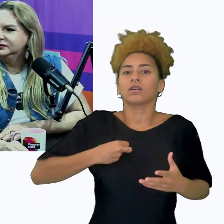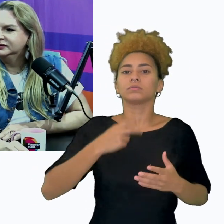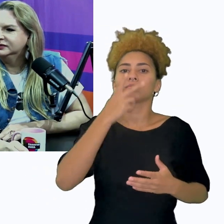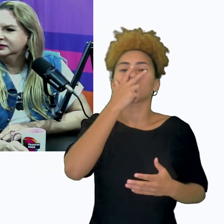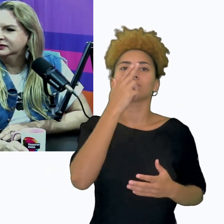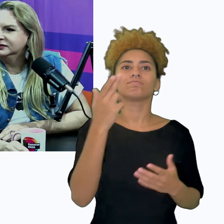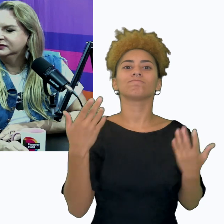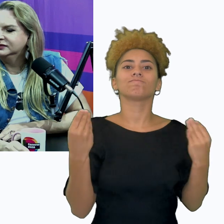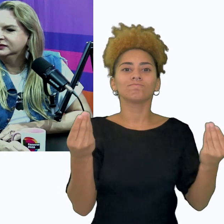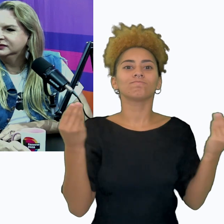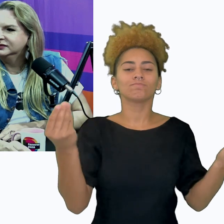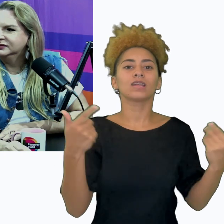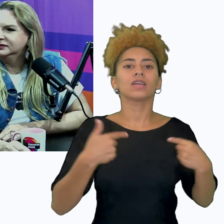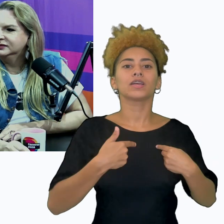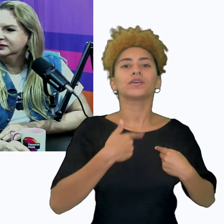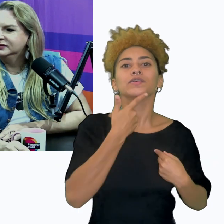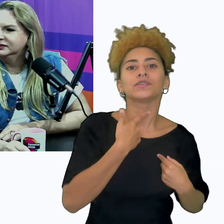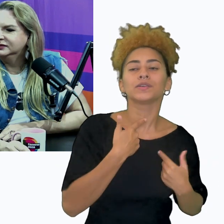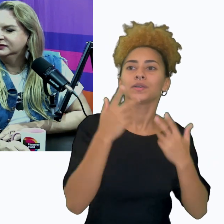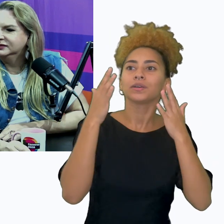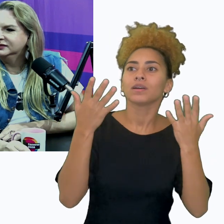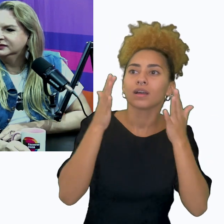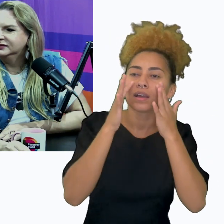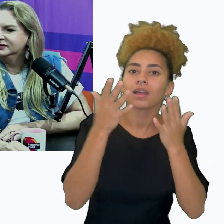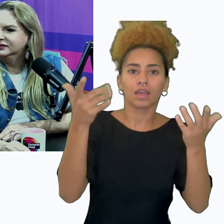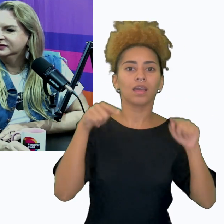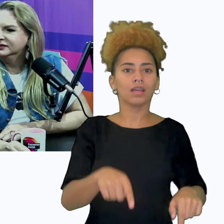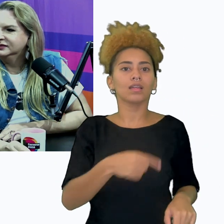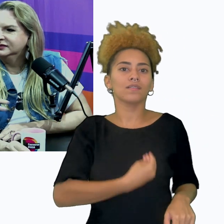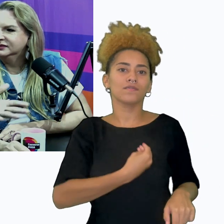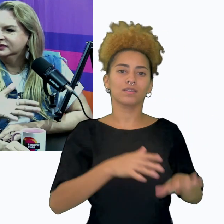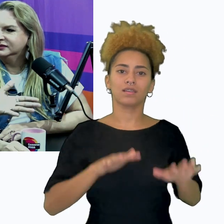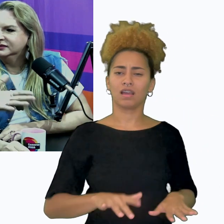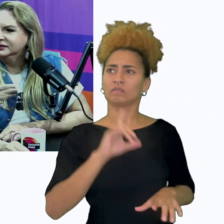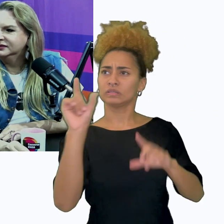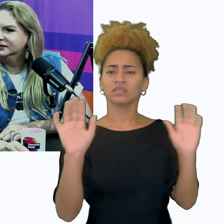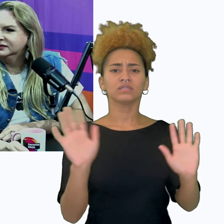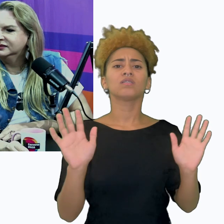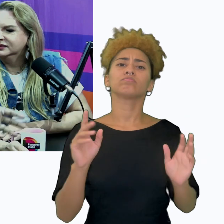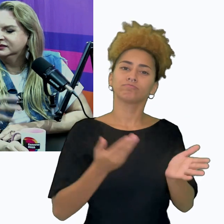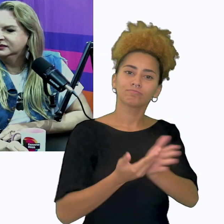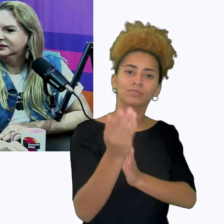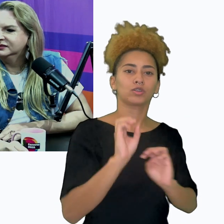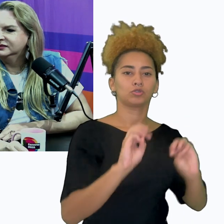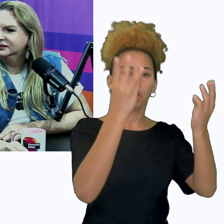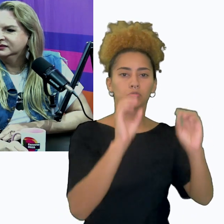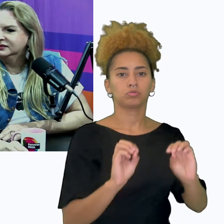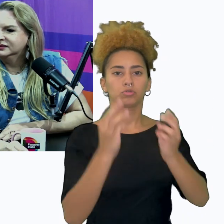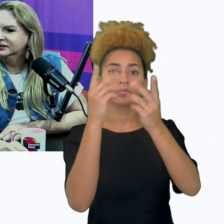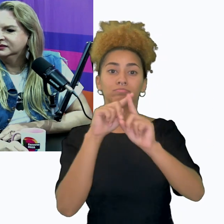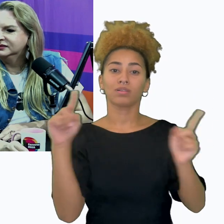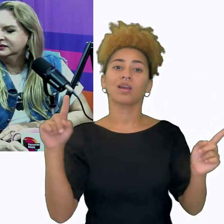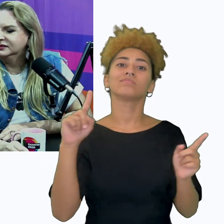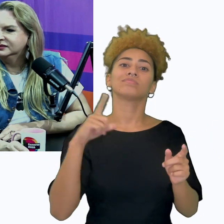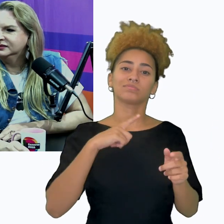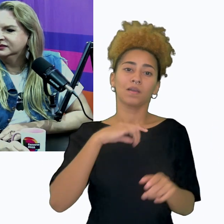deixou tão louca, tão assim, tão, sabe, sem noção. Eu disse, não, eu quero ficar aqui agora, não tem mais como eu sair. E eu comecei a fazer show.